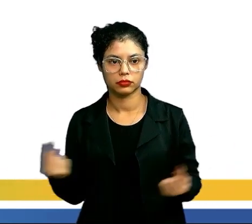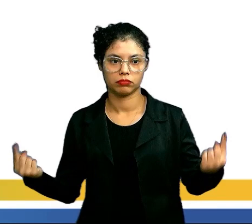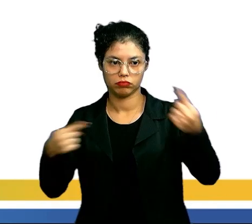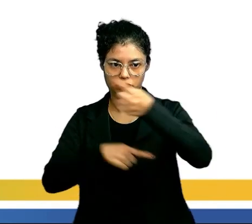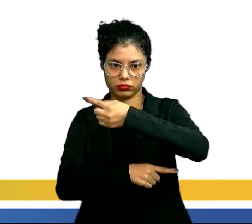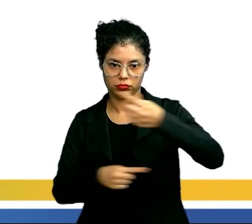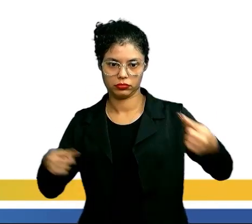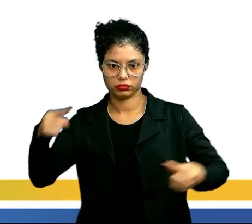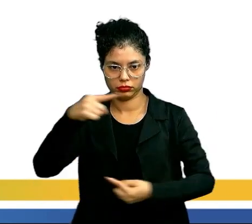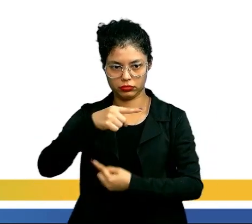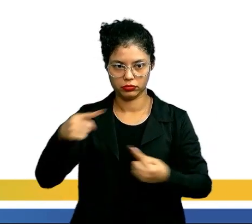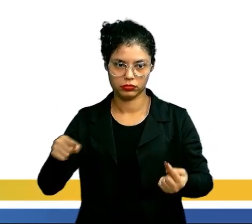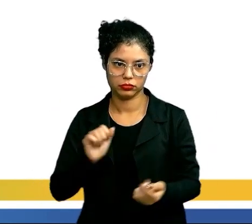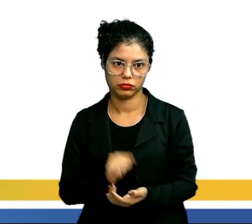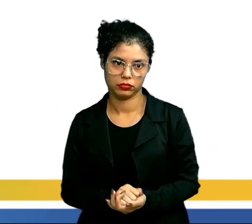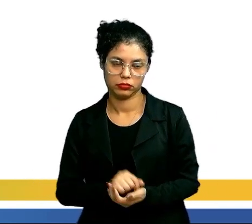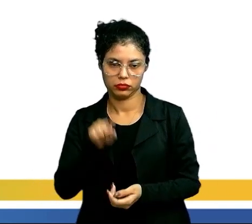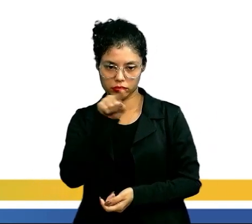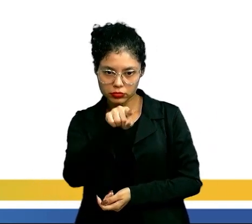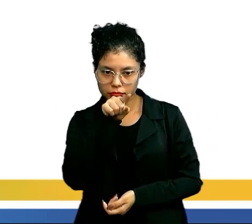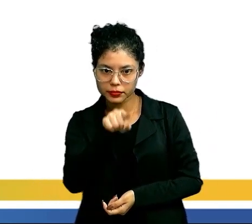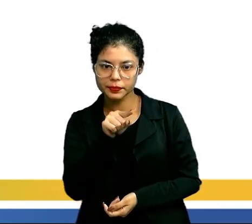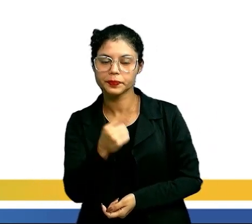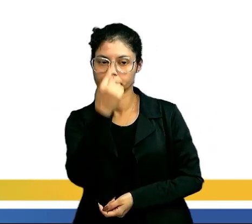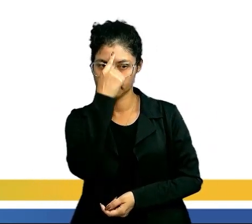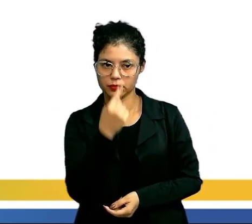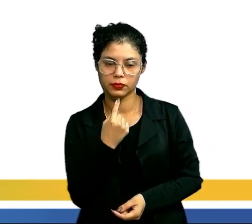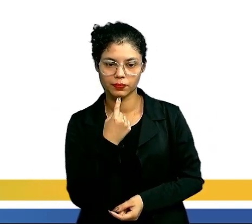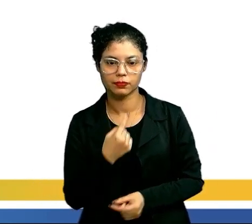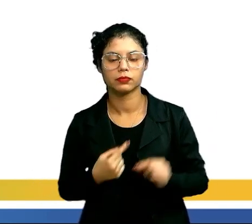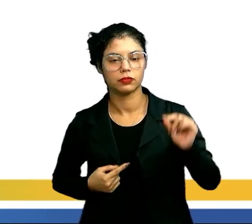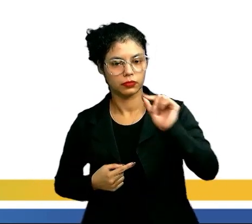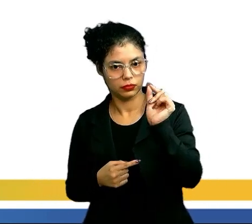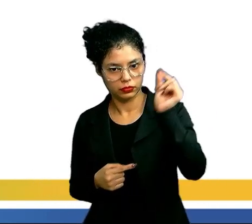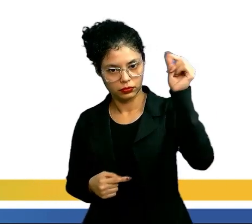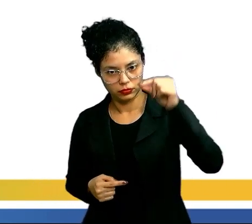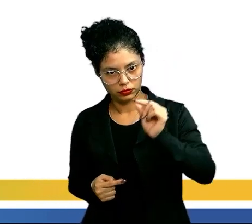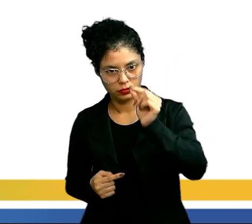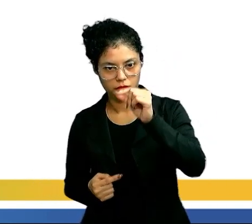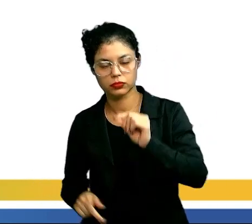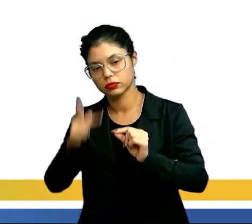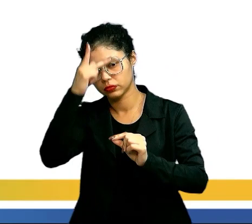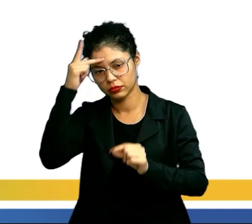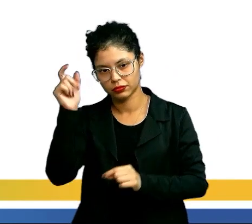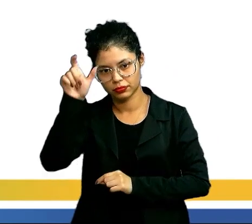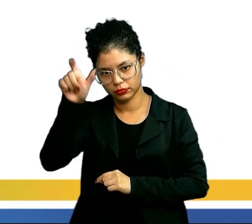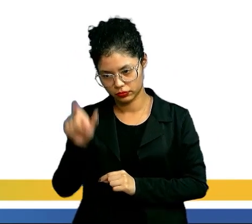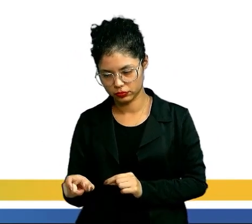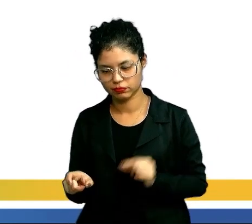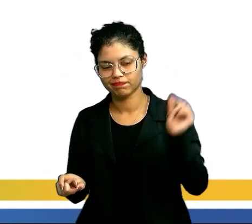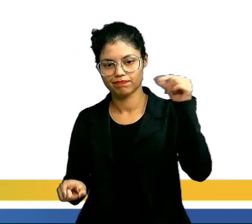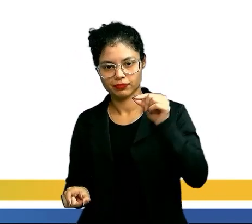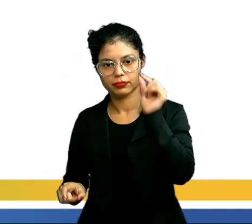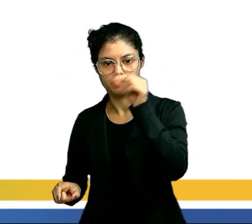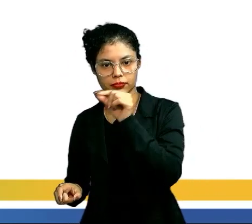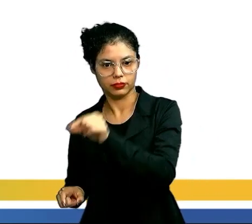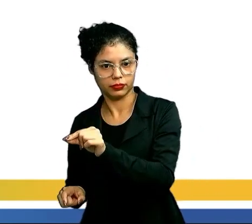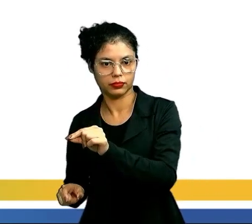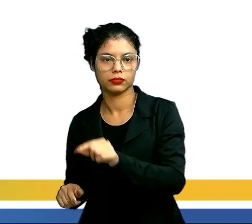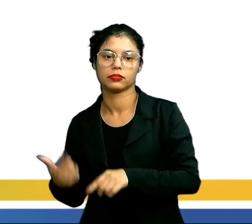eles, tá? Então, esse vetor está infectado por vírus. E uma pessoa, um ser humano que